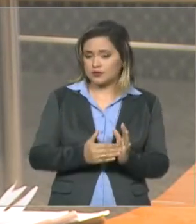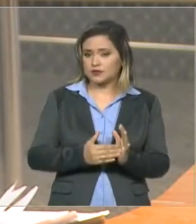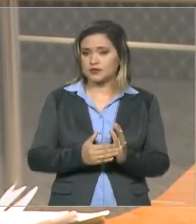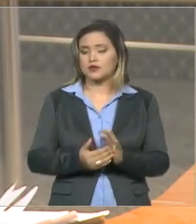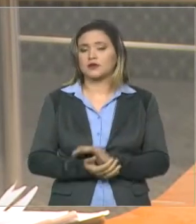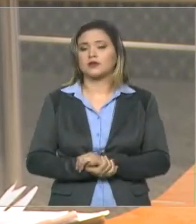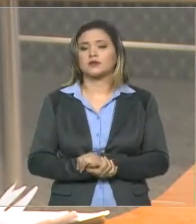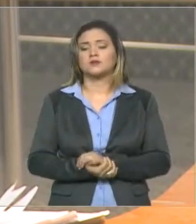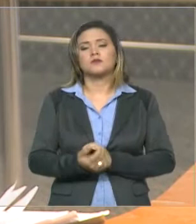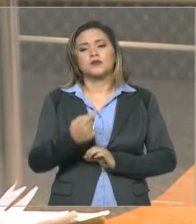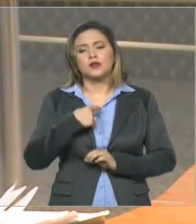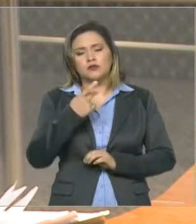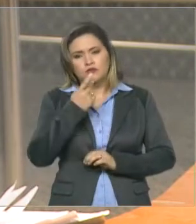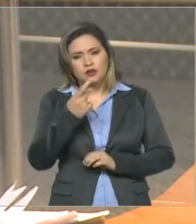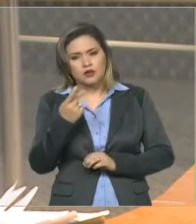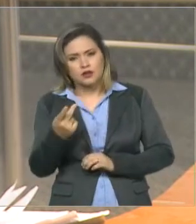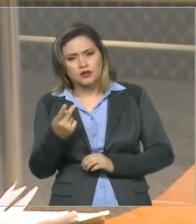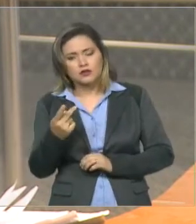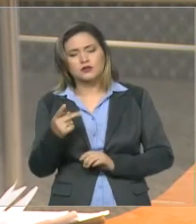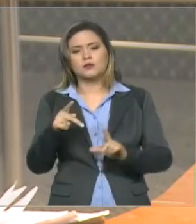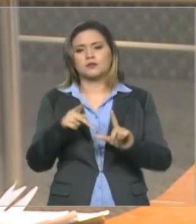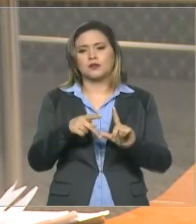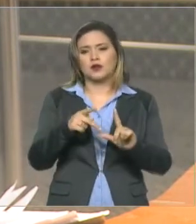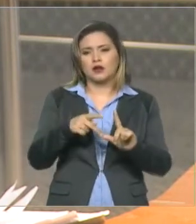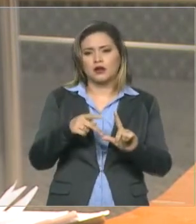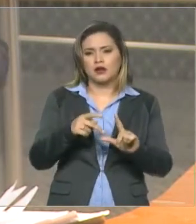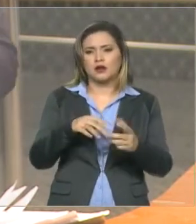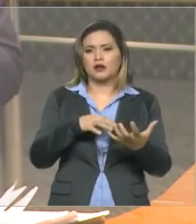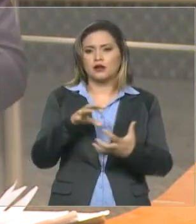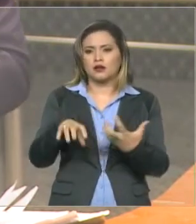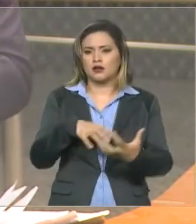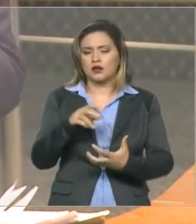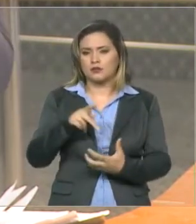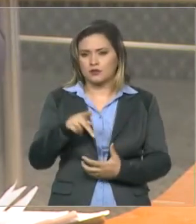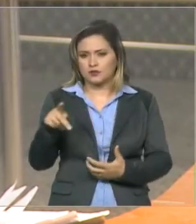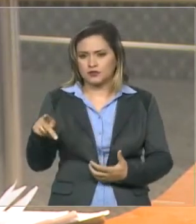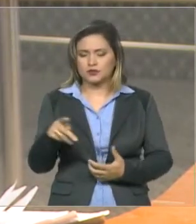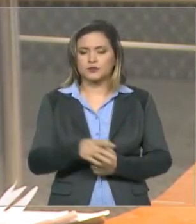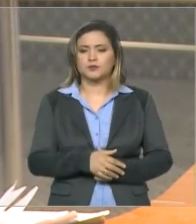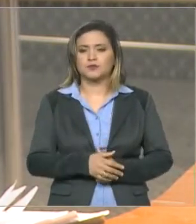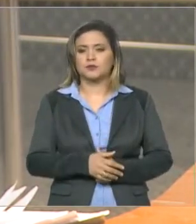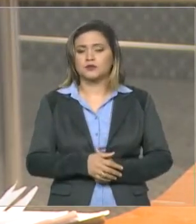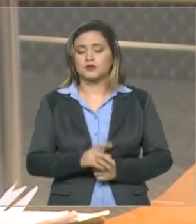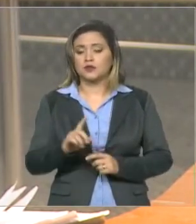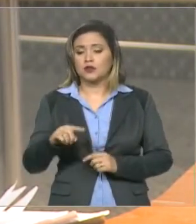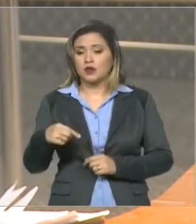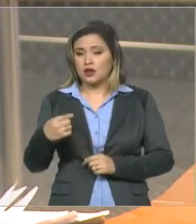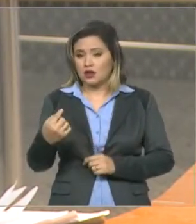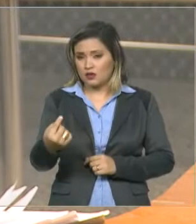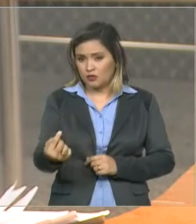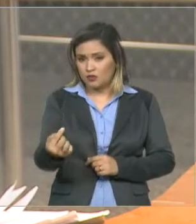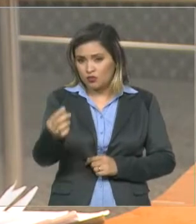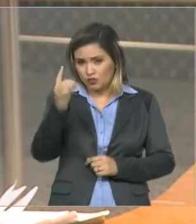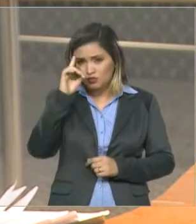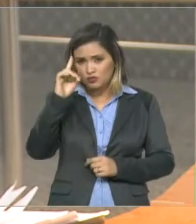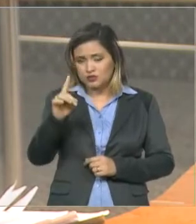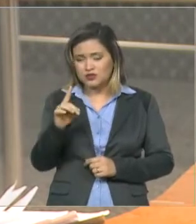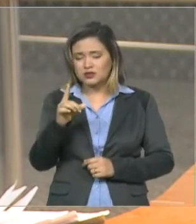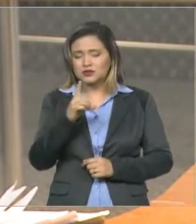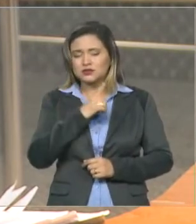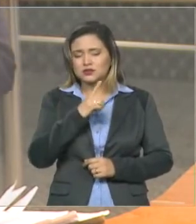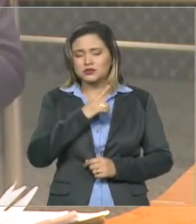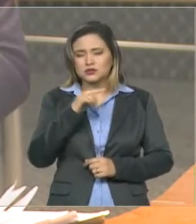criticando o Passo do Lumiar, os professores, a greve de professor, e no dia seguinte nós tivemos aqui